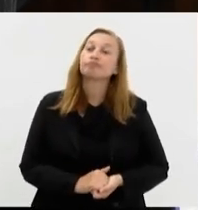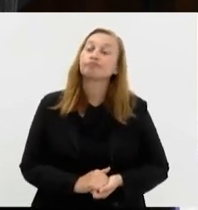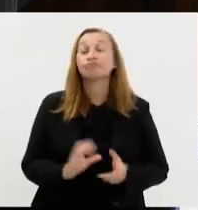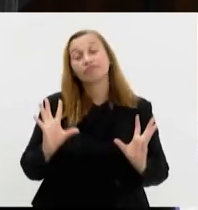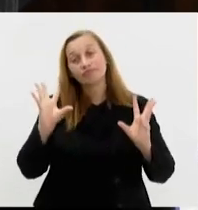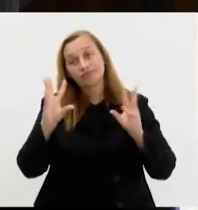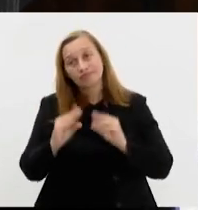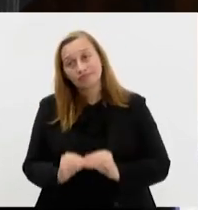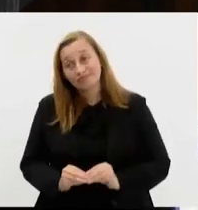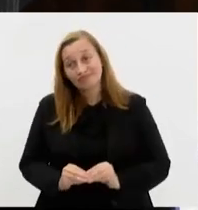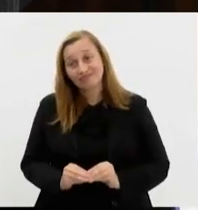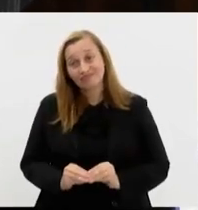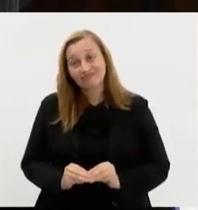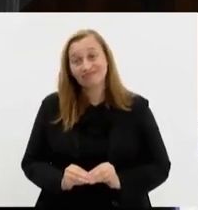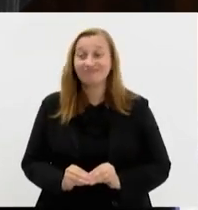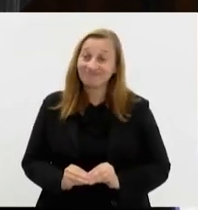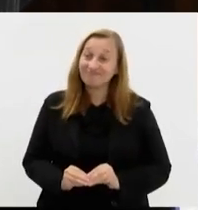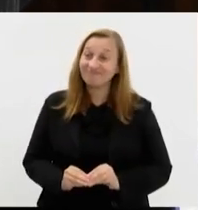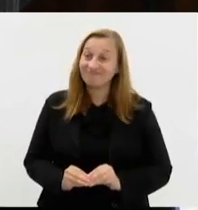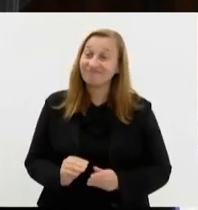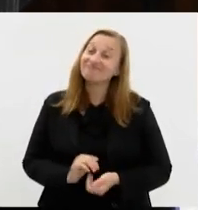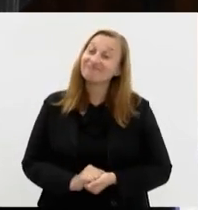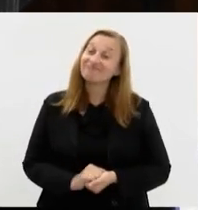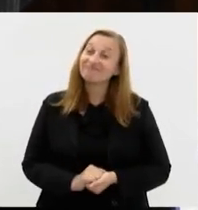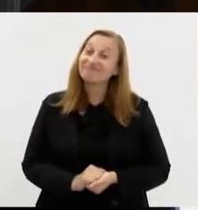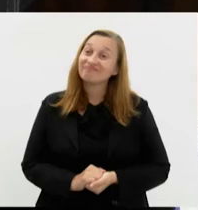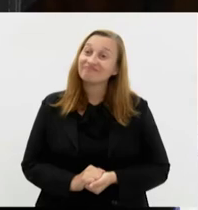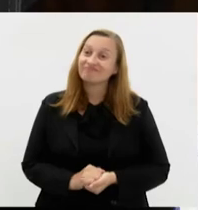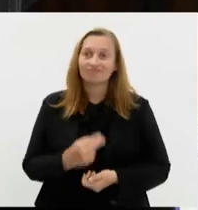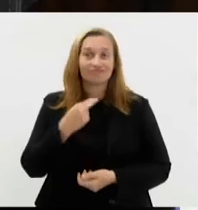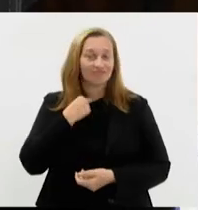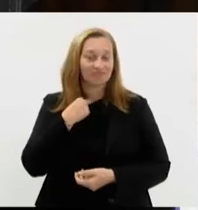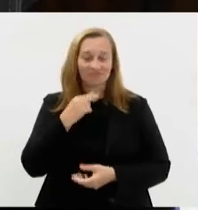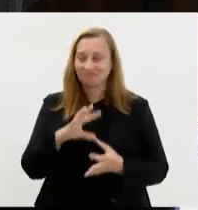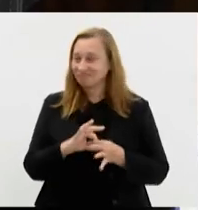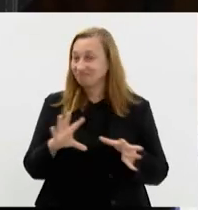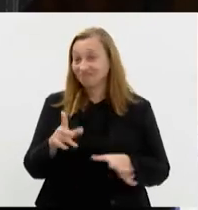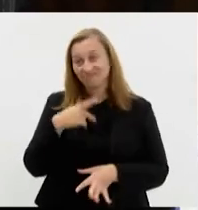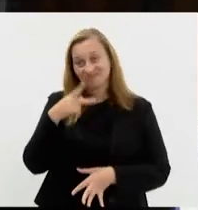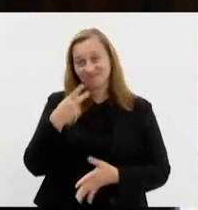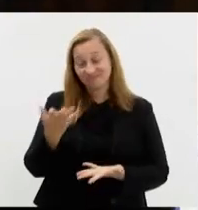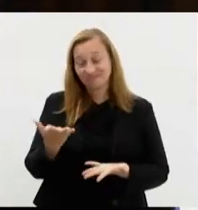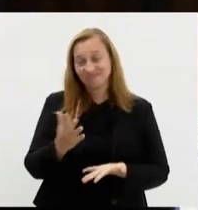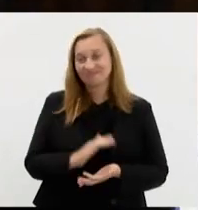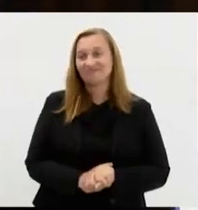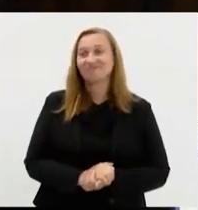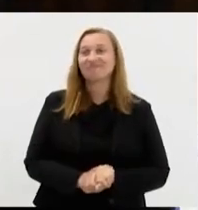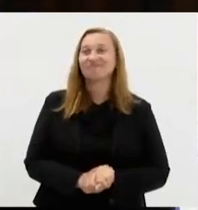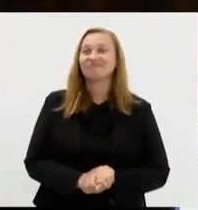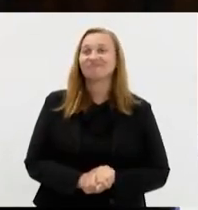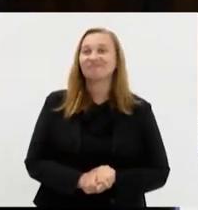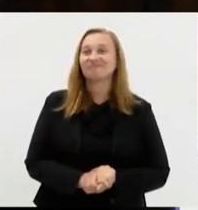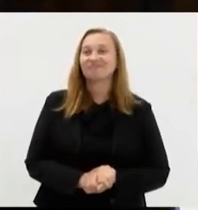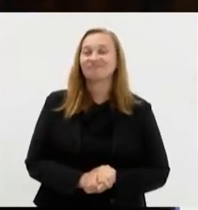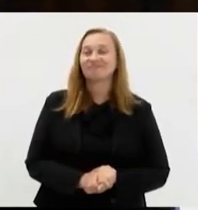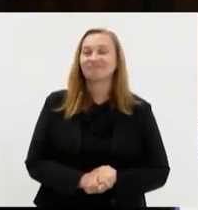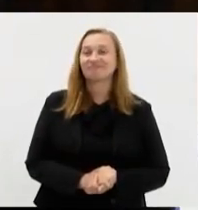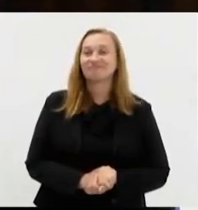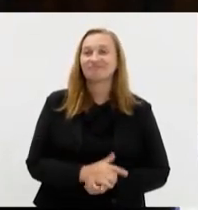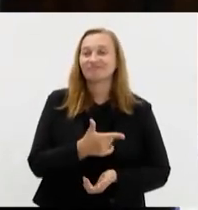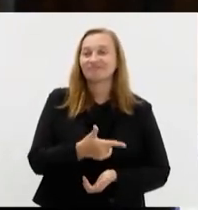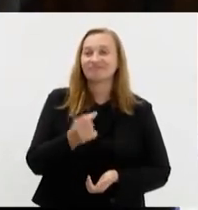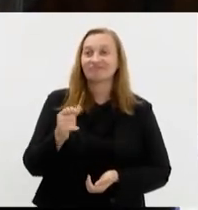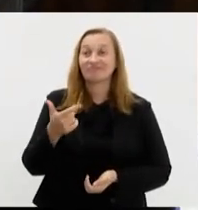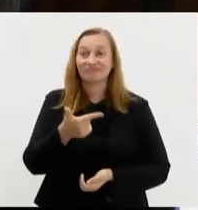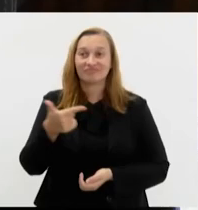concluir Falei um bocado mas não posso dear deixar de falar em 2022 a gente